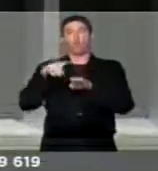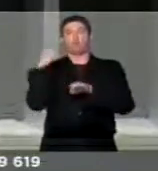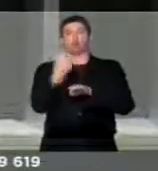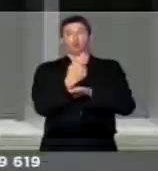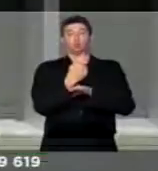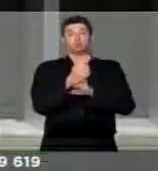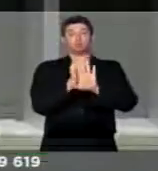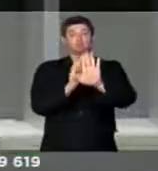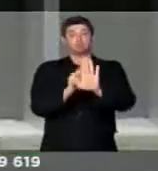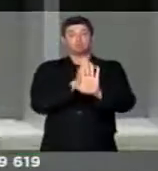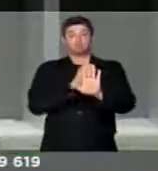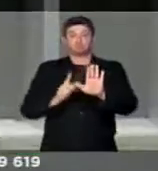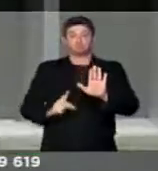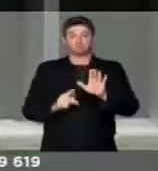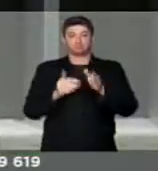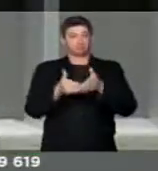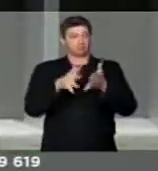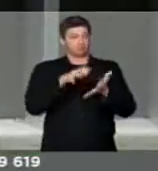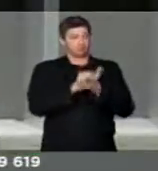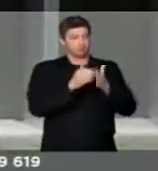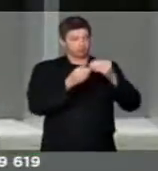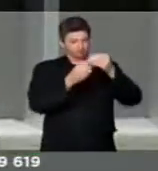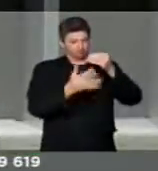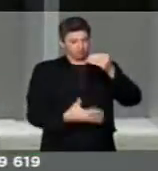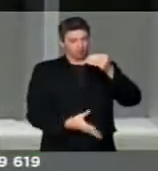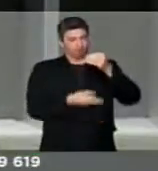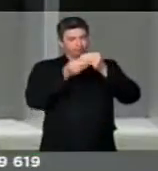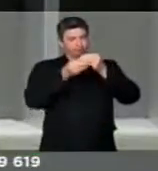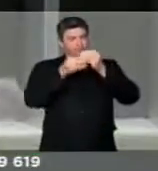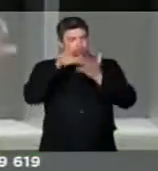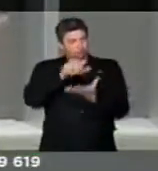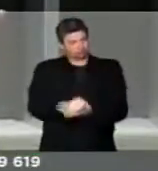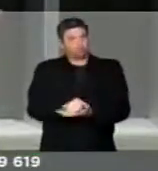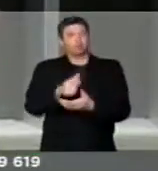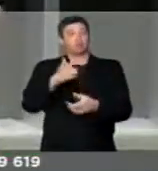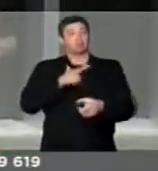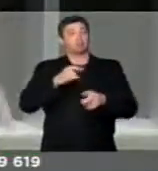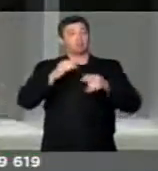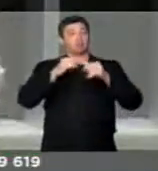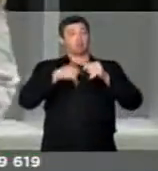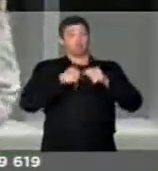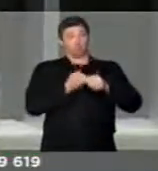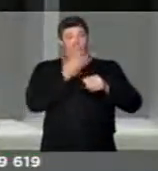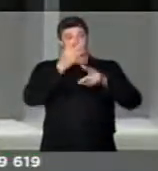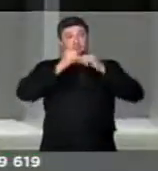Senhor presidente, eu peço registro na íntegra e divulgação deste meu pronunciamento. É a verdade.